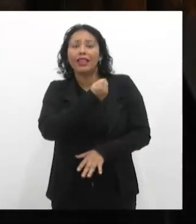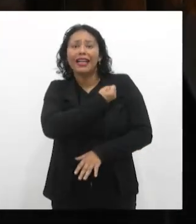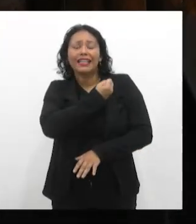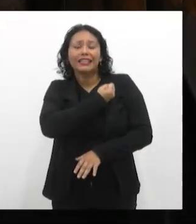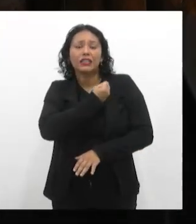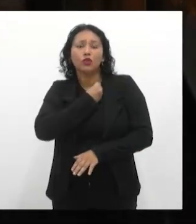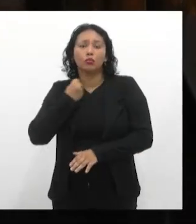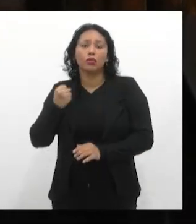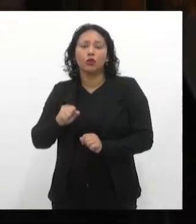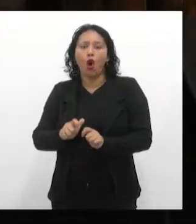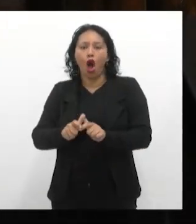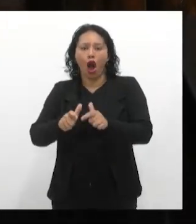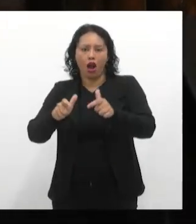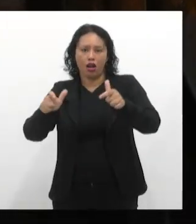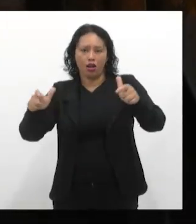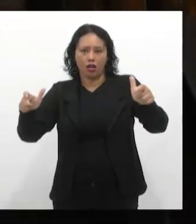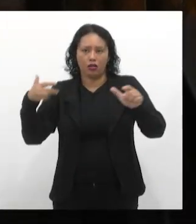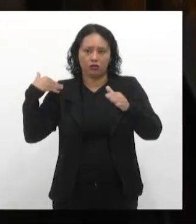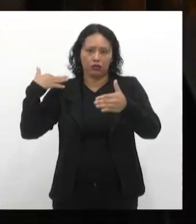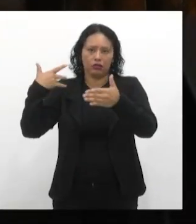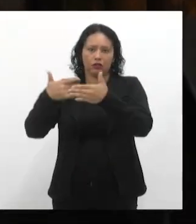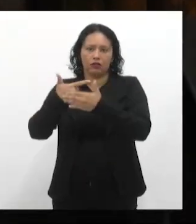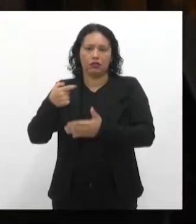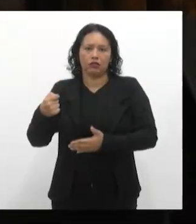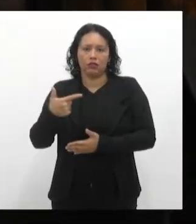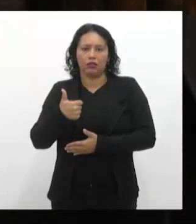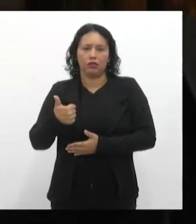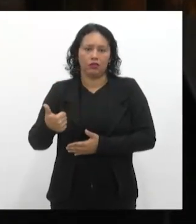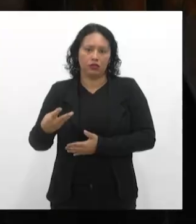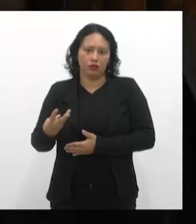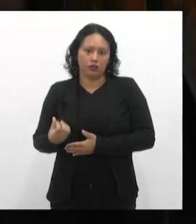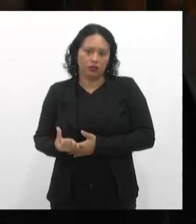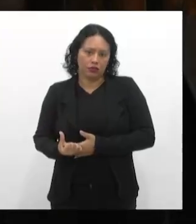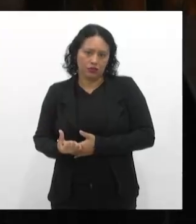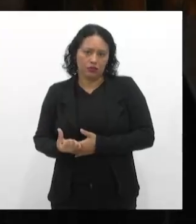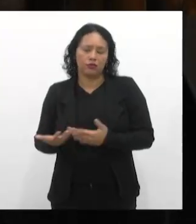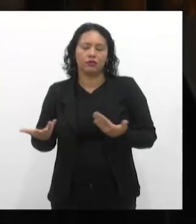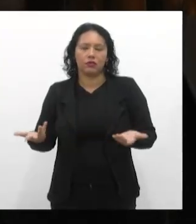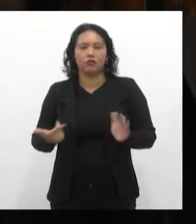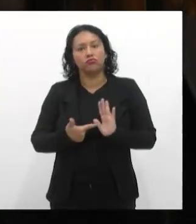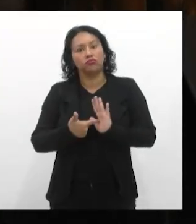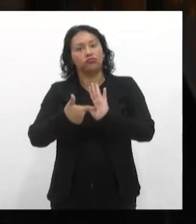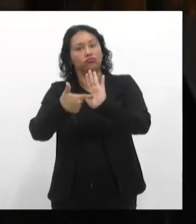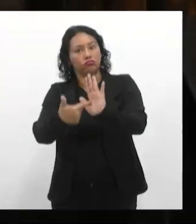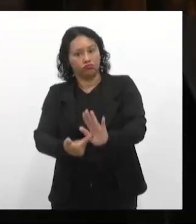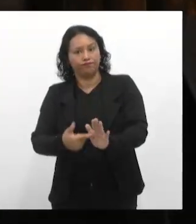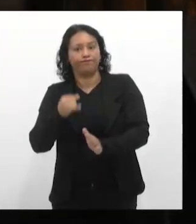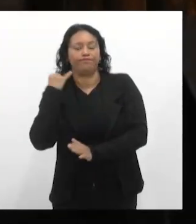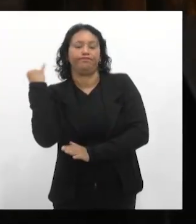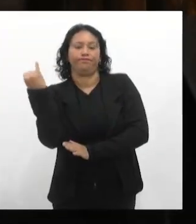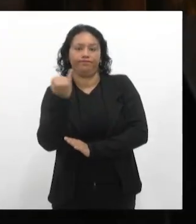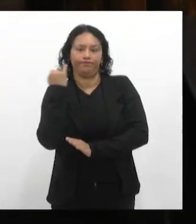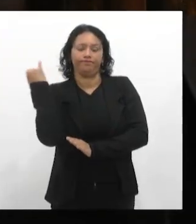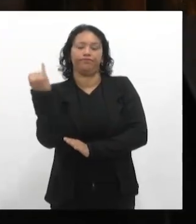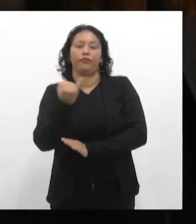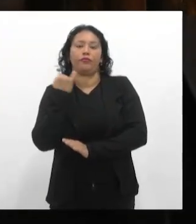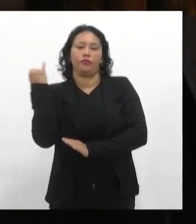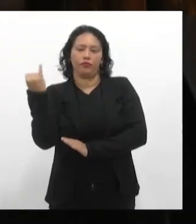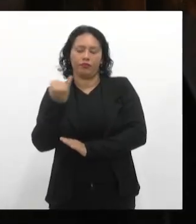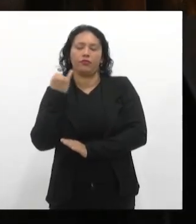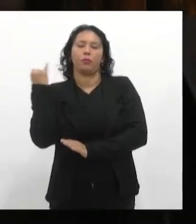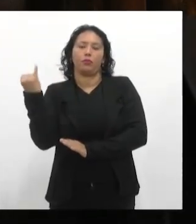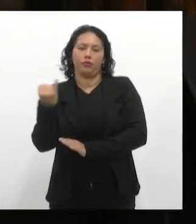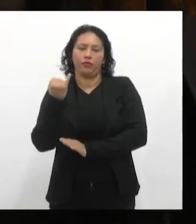desde 2016. E aqui, senhor presidente, eu faço destaque importante com relação à